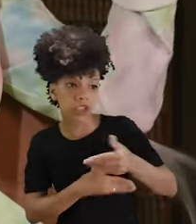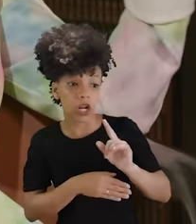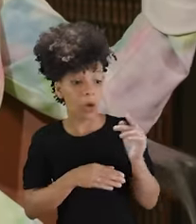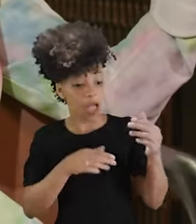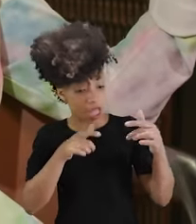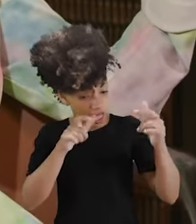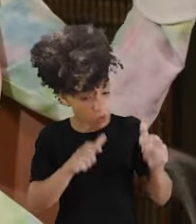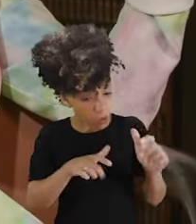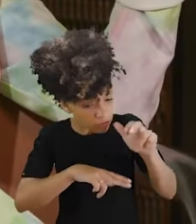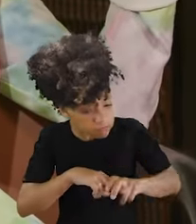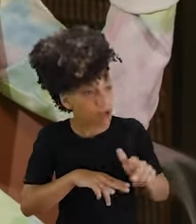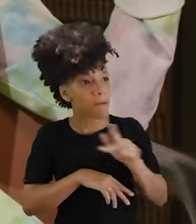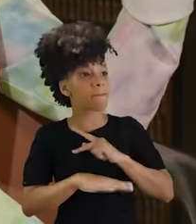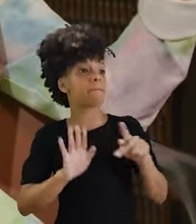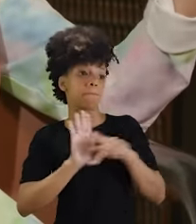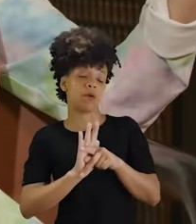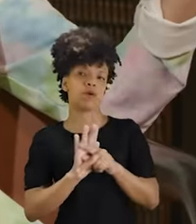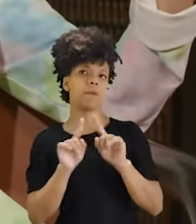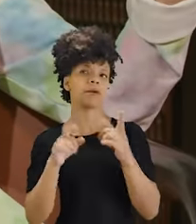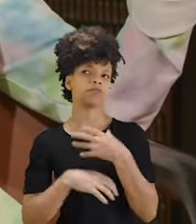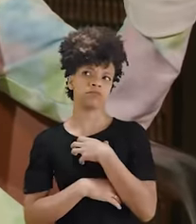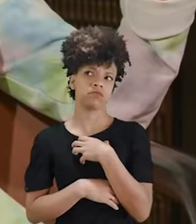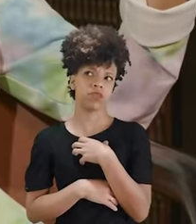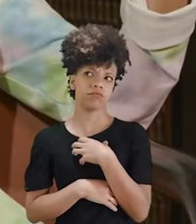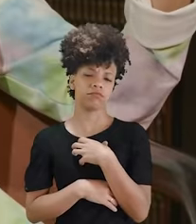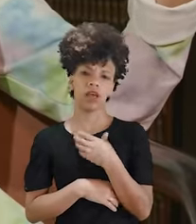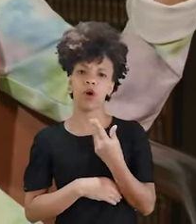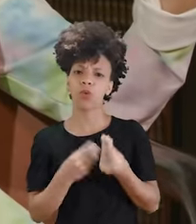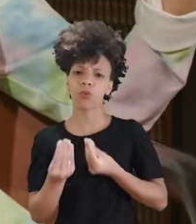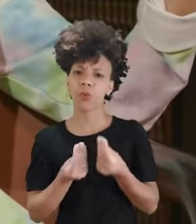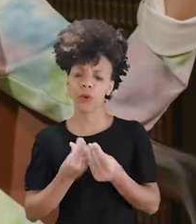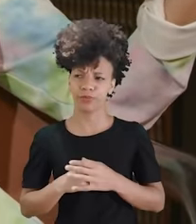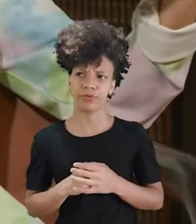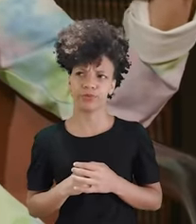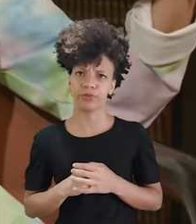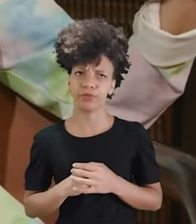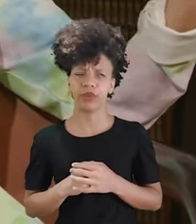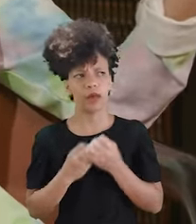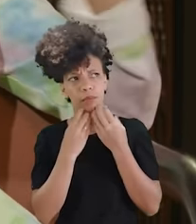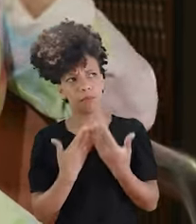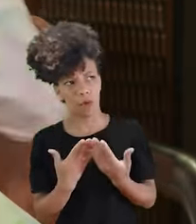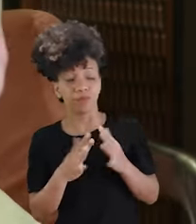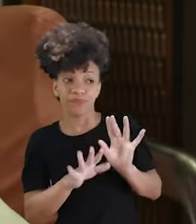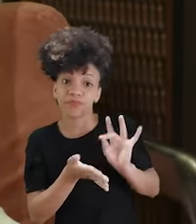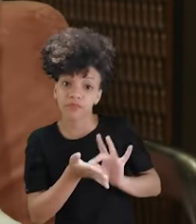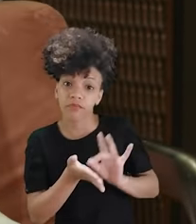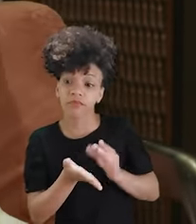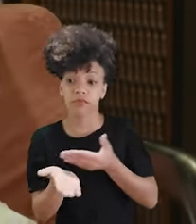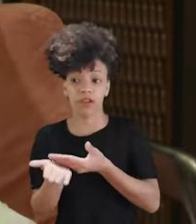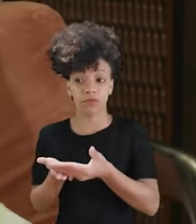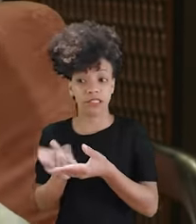a partir disso eu senti aqui naquele naquela Bom